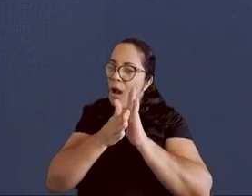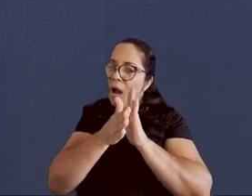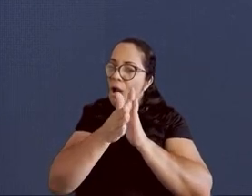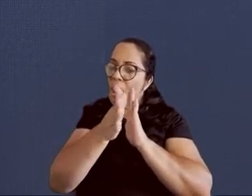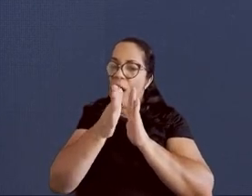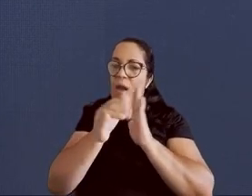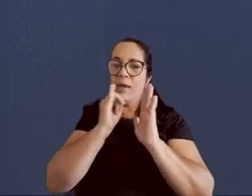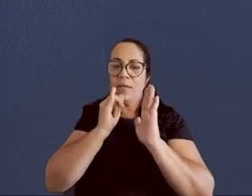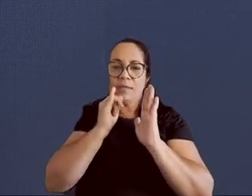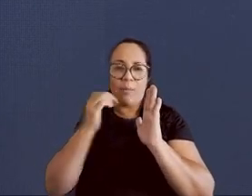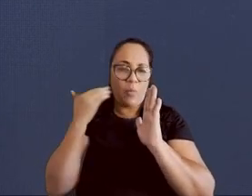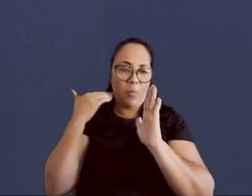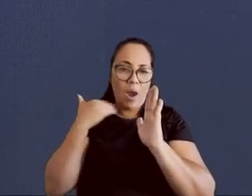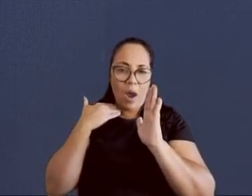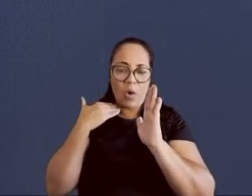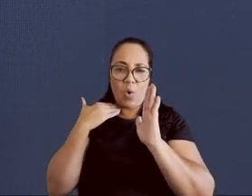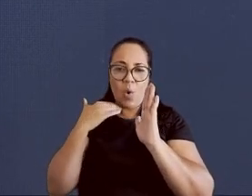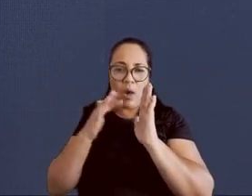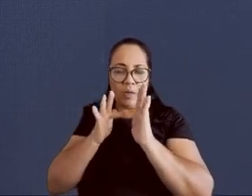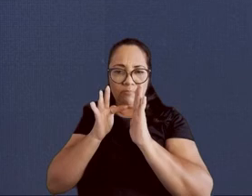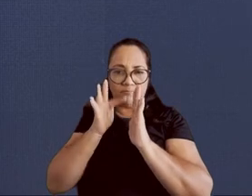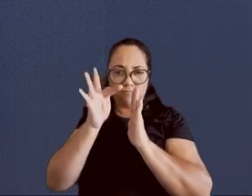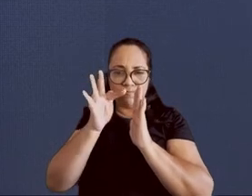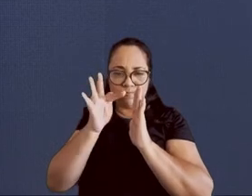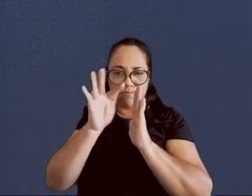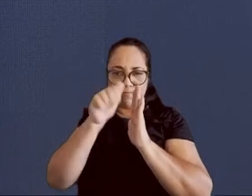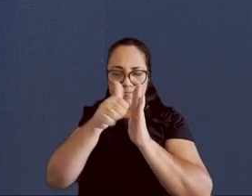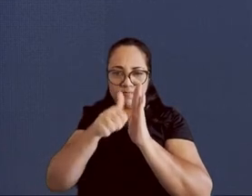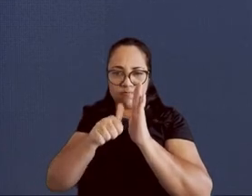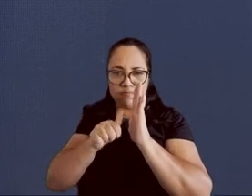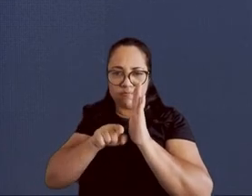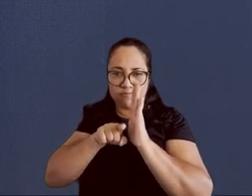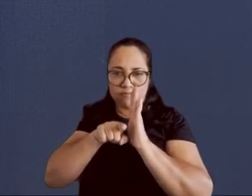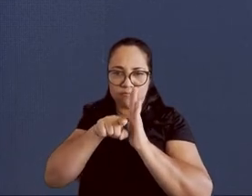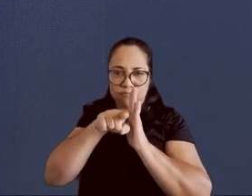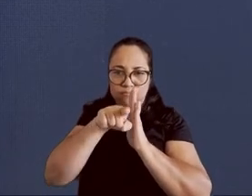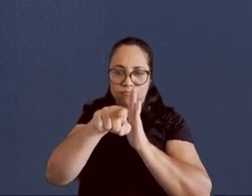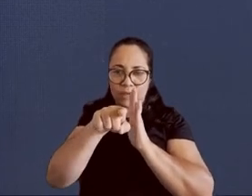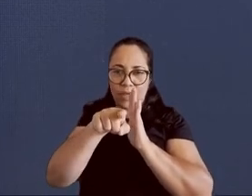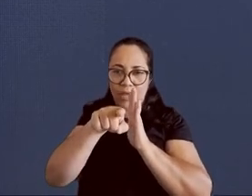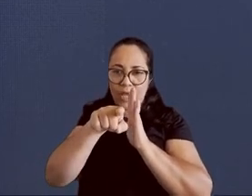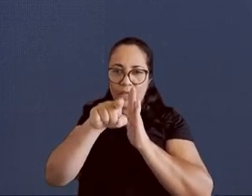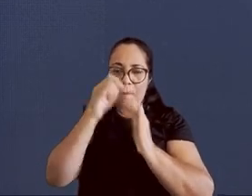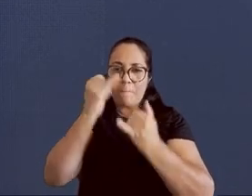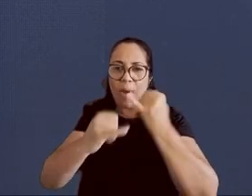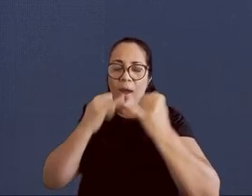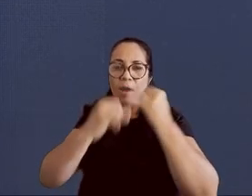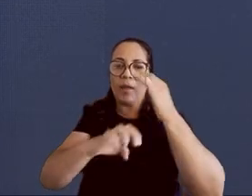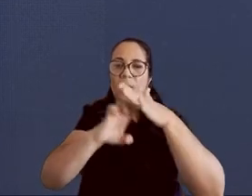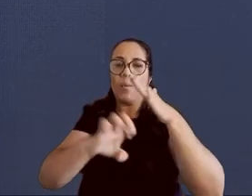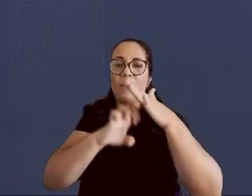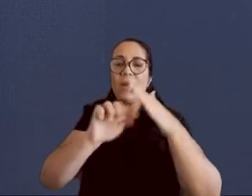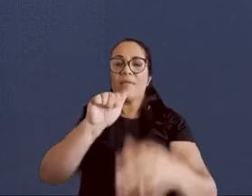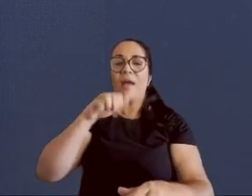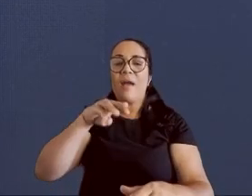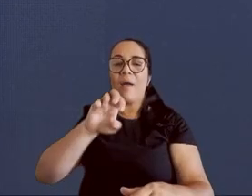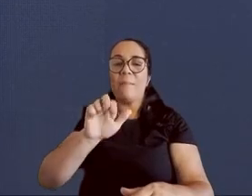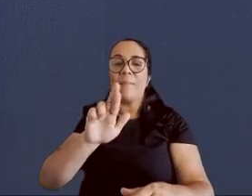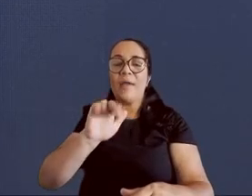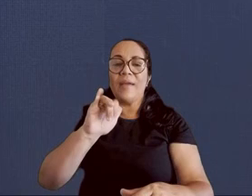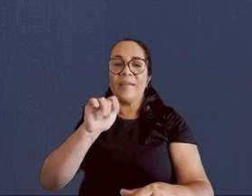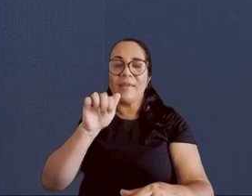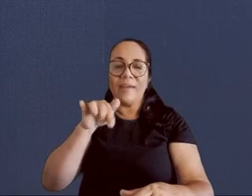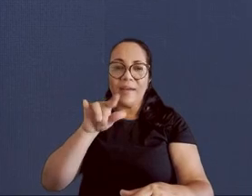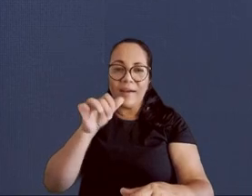é a maior parte deles tinha a posição de americanas como a gente comentou aqui eu emissor frequente o emissor grande emissor